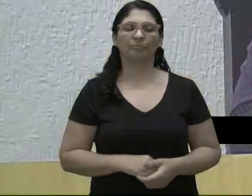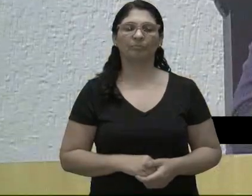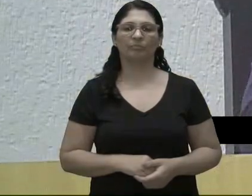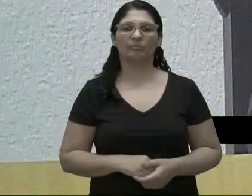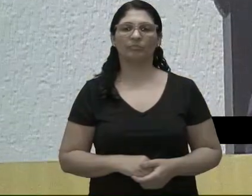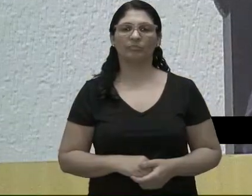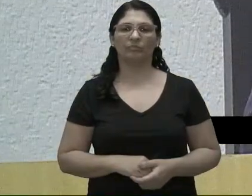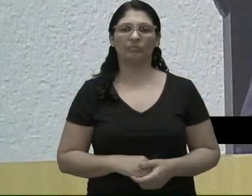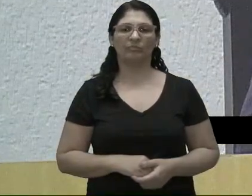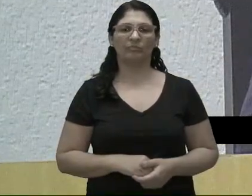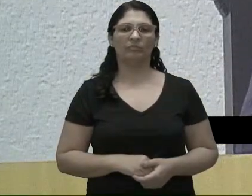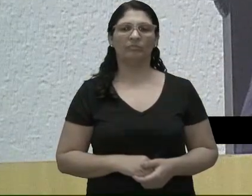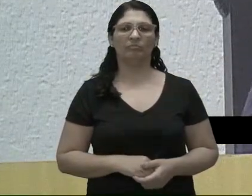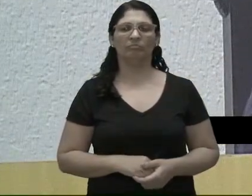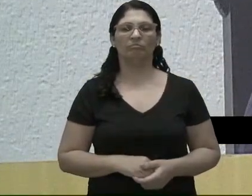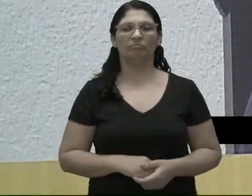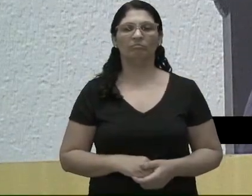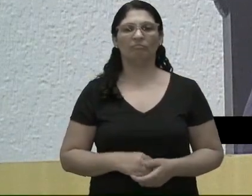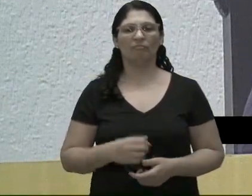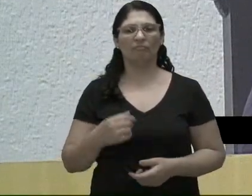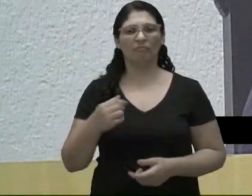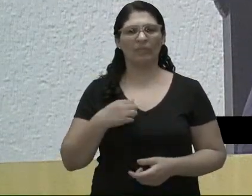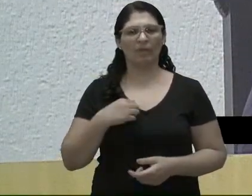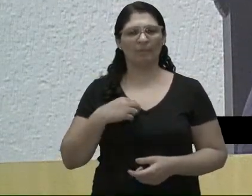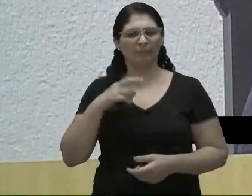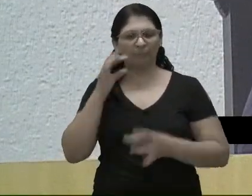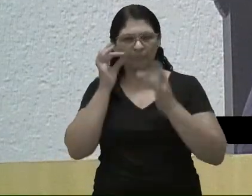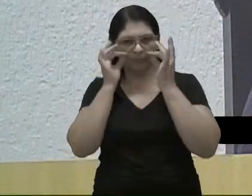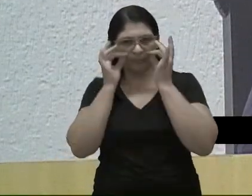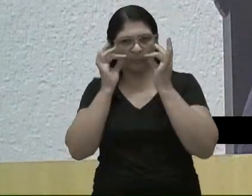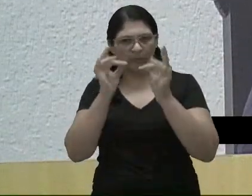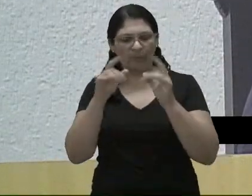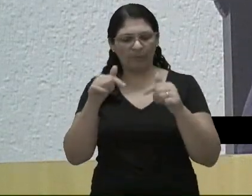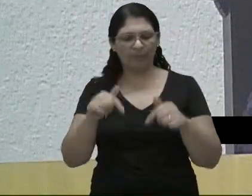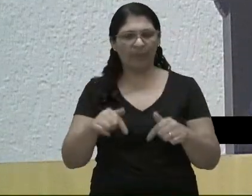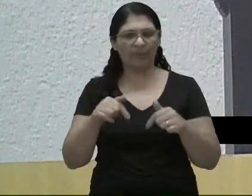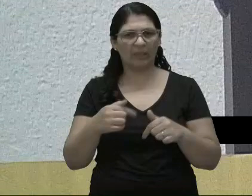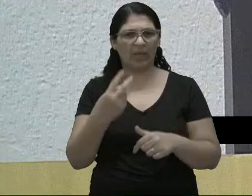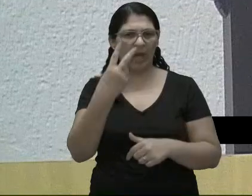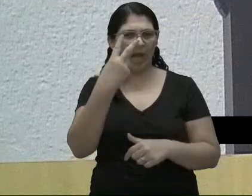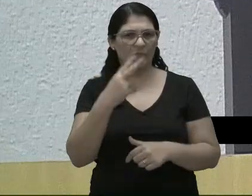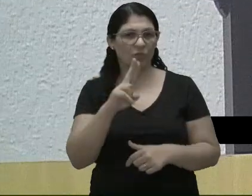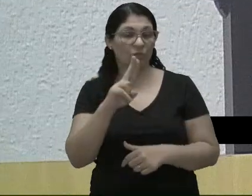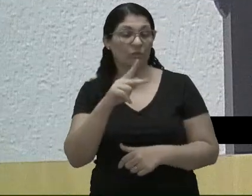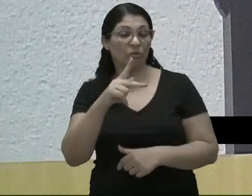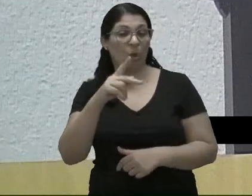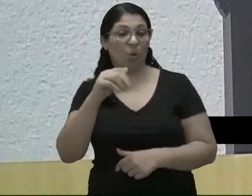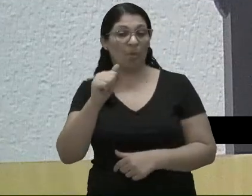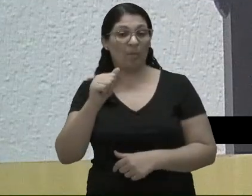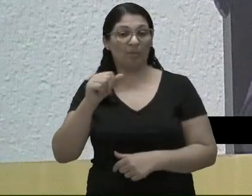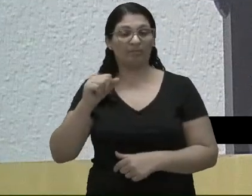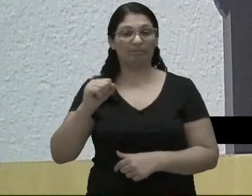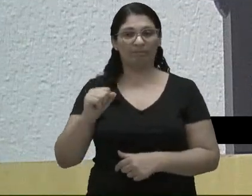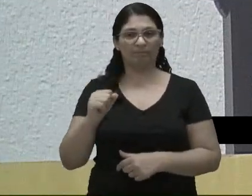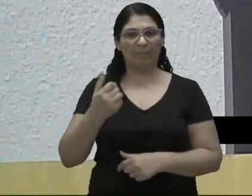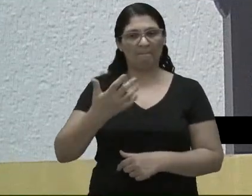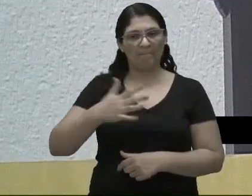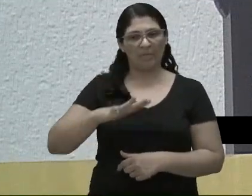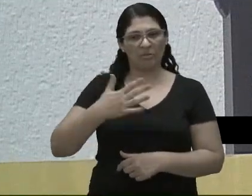Bom, eu somei aqui a UPA Santa Helena, pelo termo de referência, mais ou